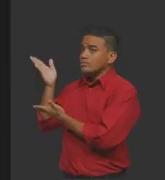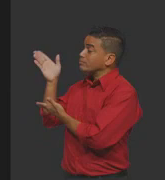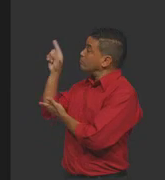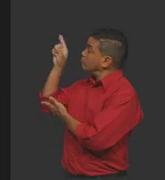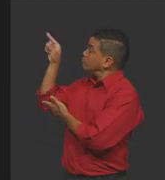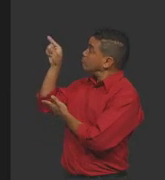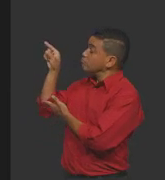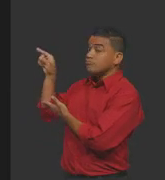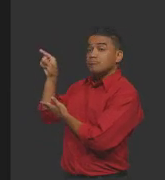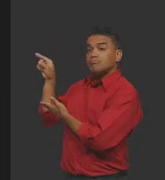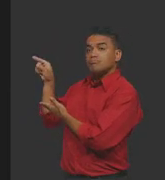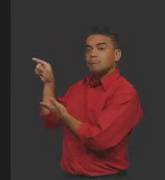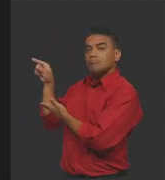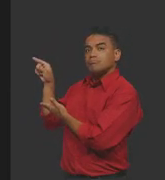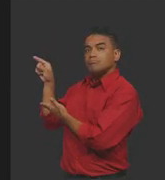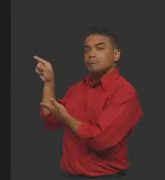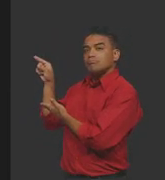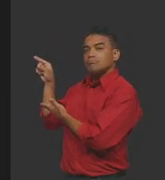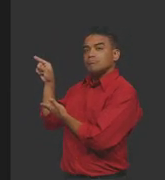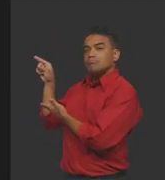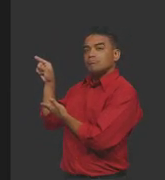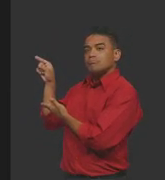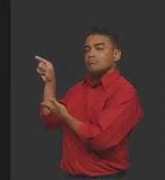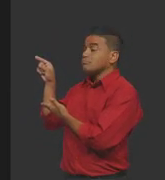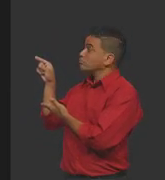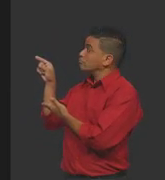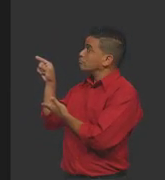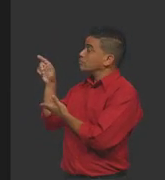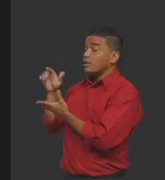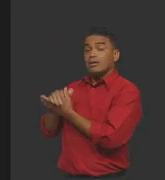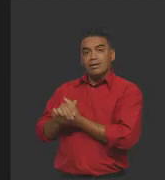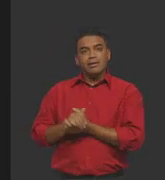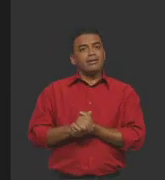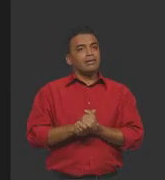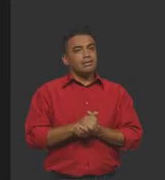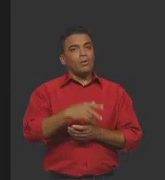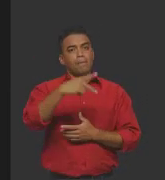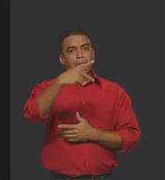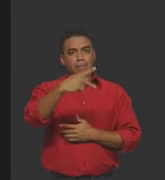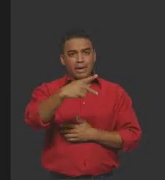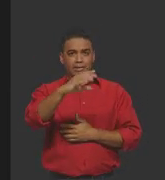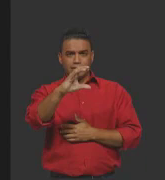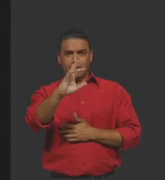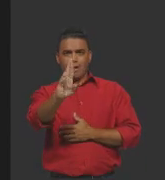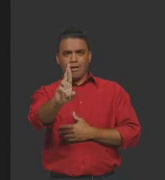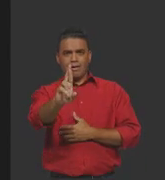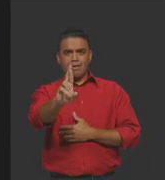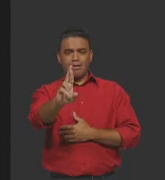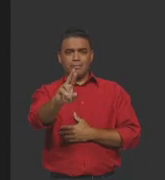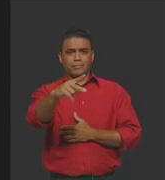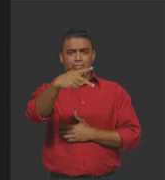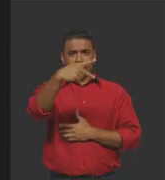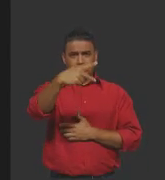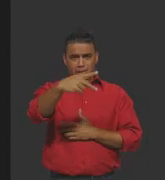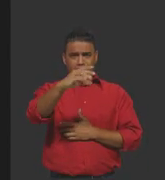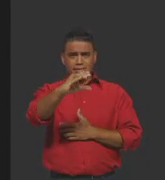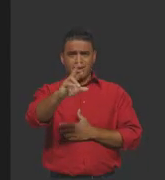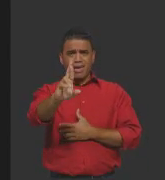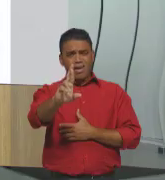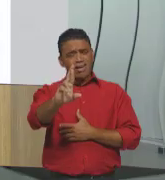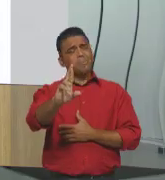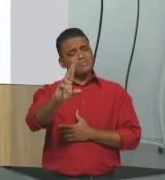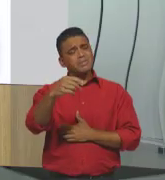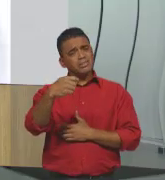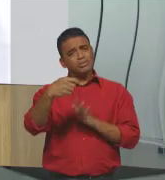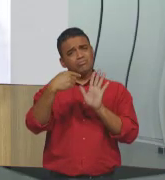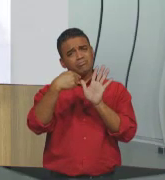de amplificação do DNA, que vai ser a PCR. Olha que legal. A PCR eu vou precisar de alguns